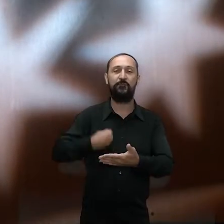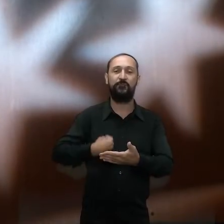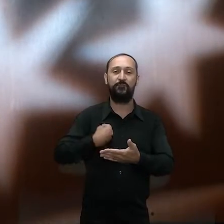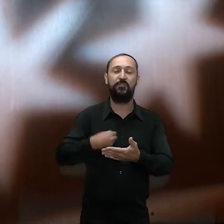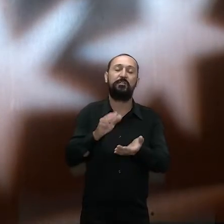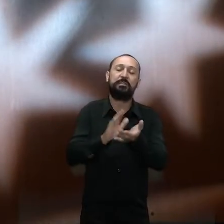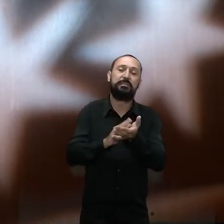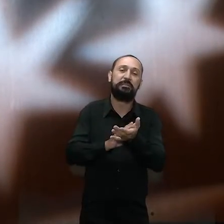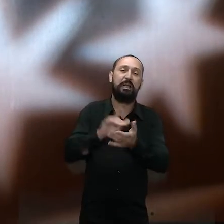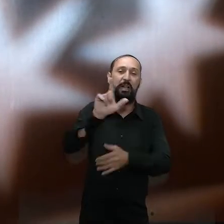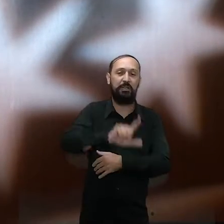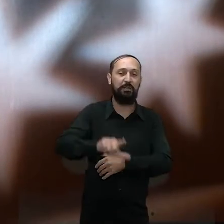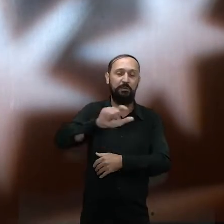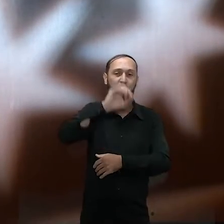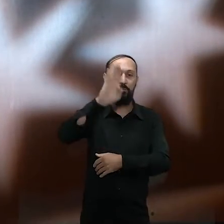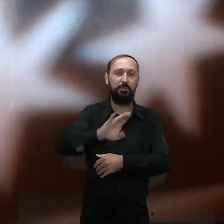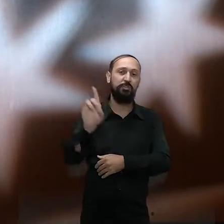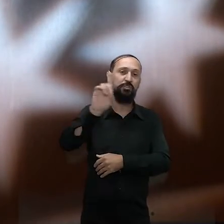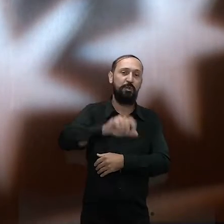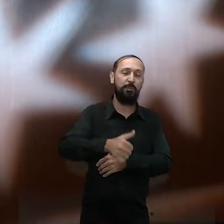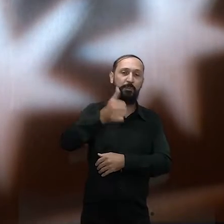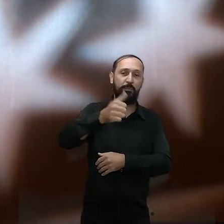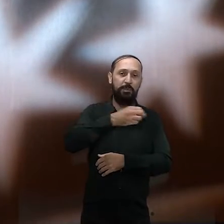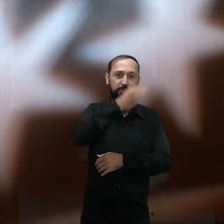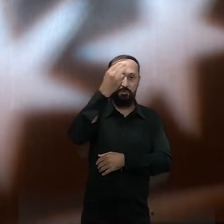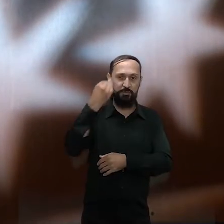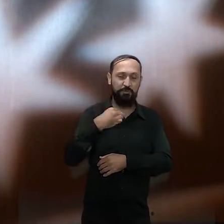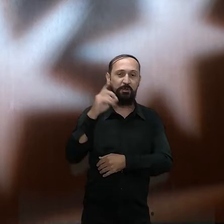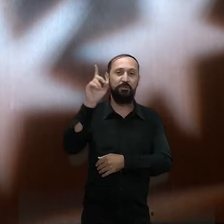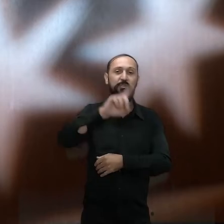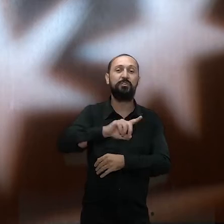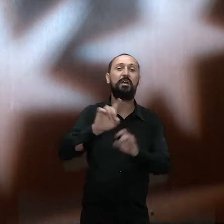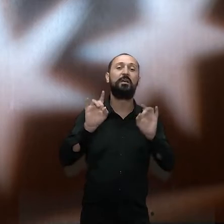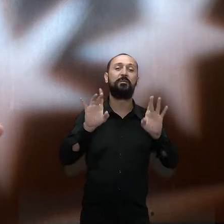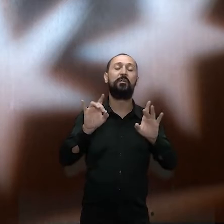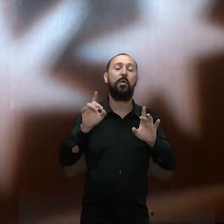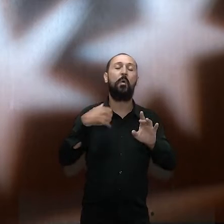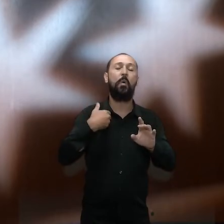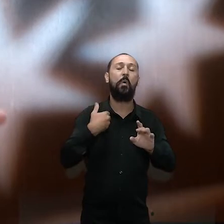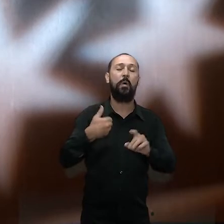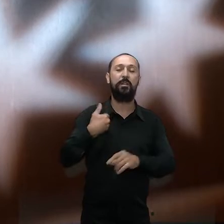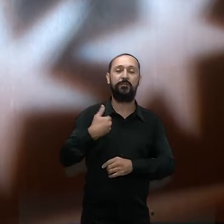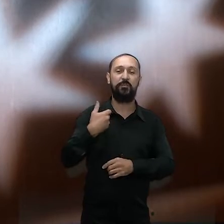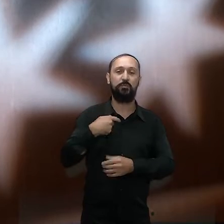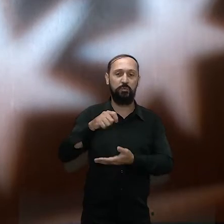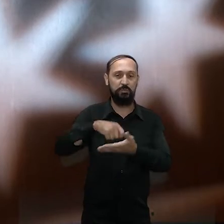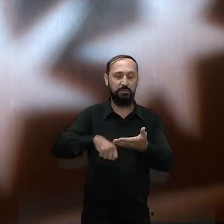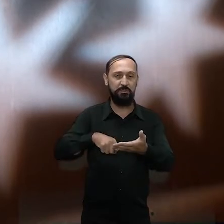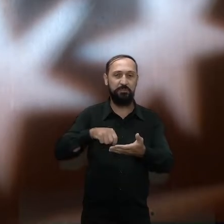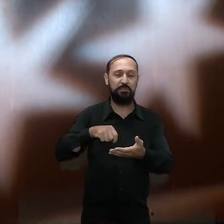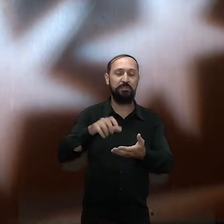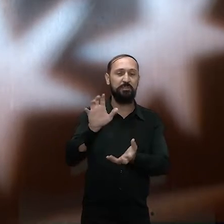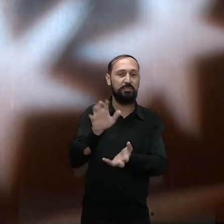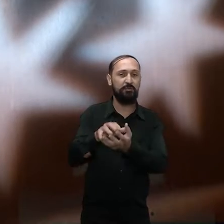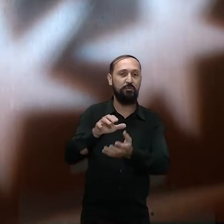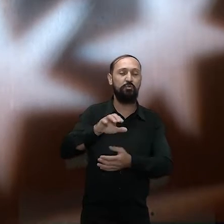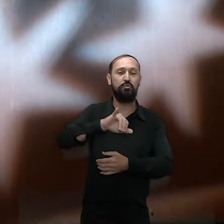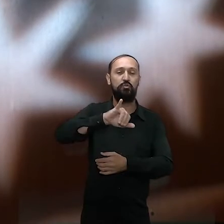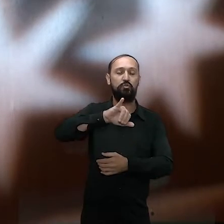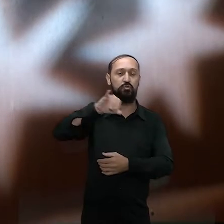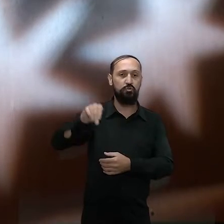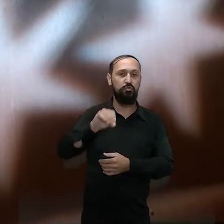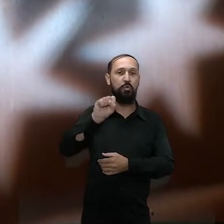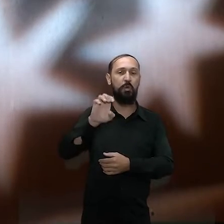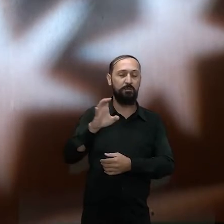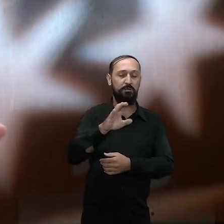homenagem à literatura brasileira, celebrada em 1º de maio, data alusiva ao aniversário do escritor cearense